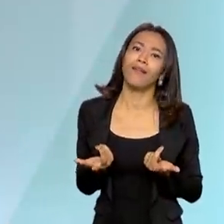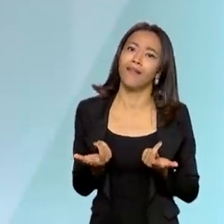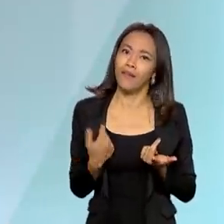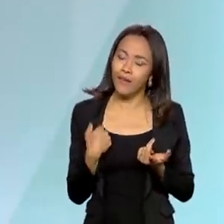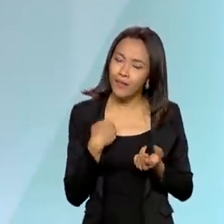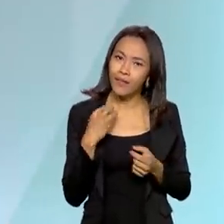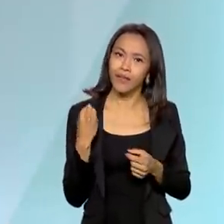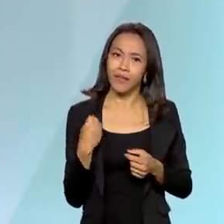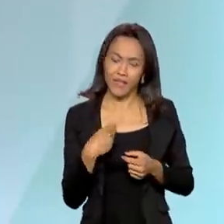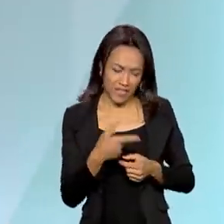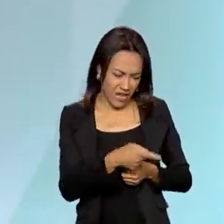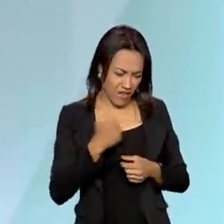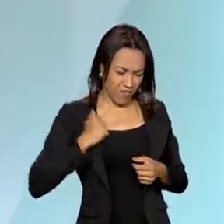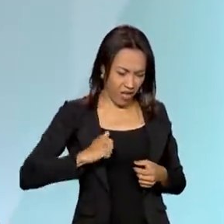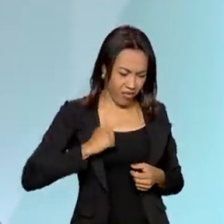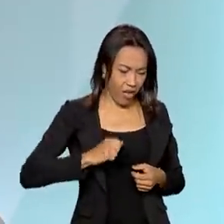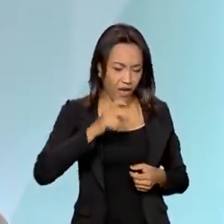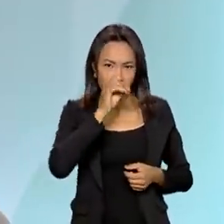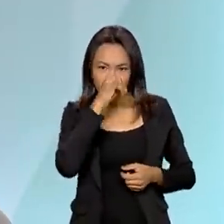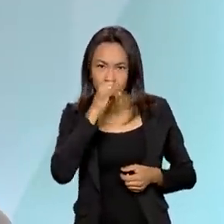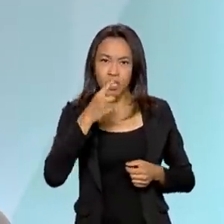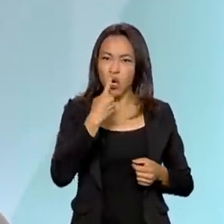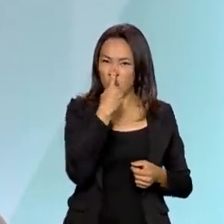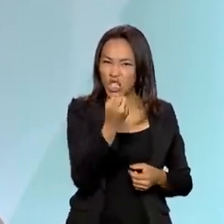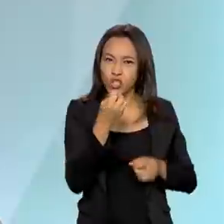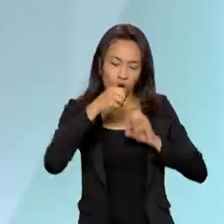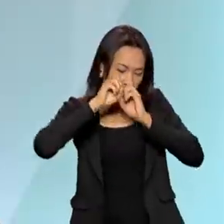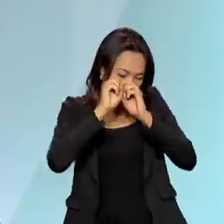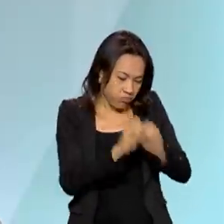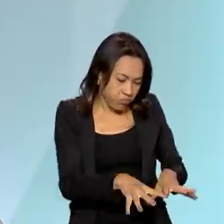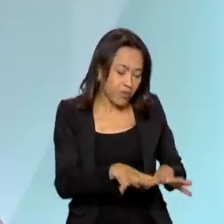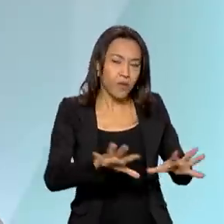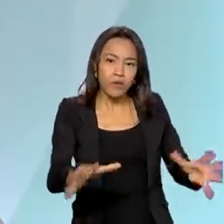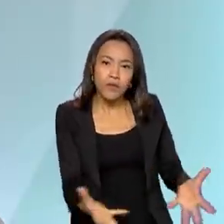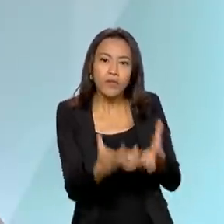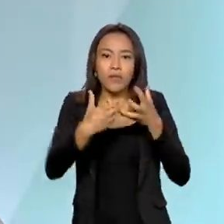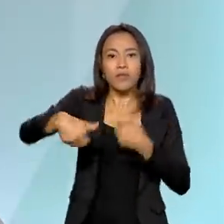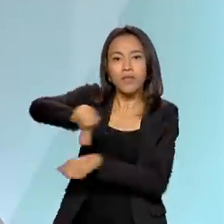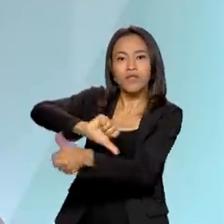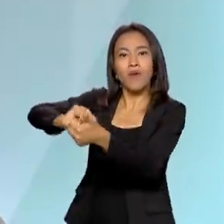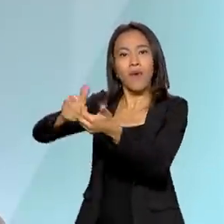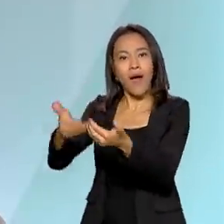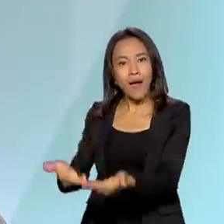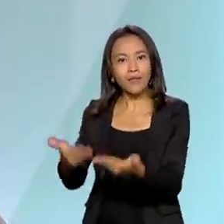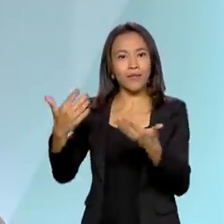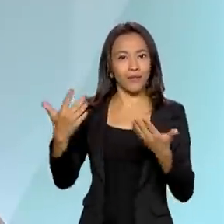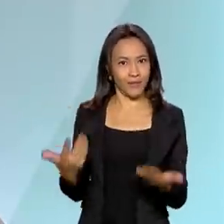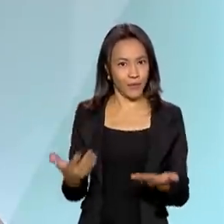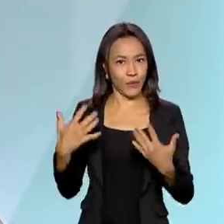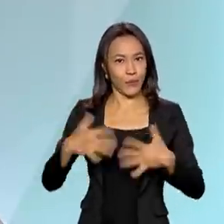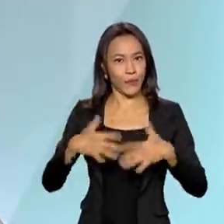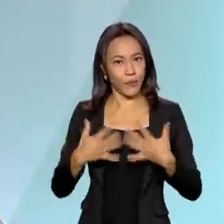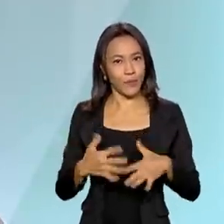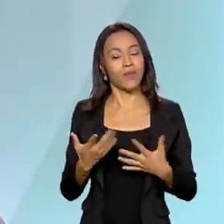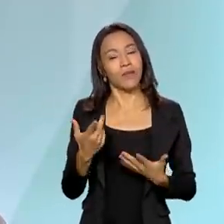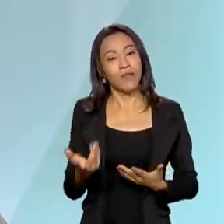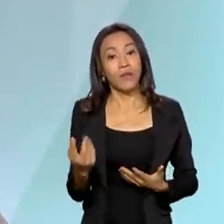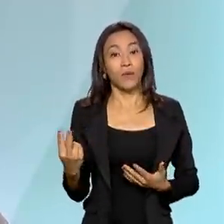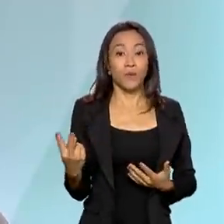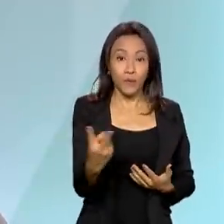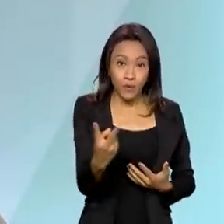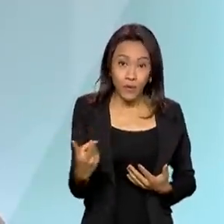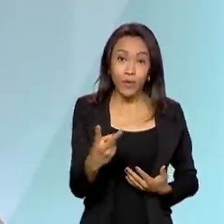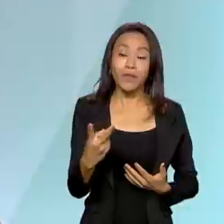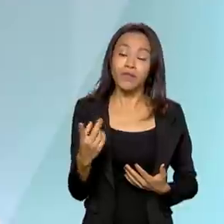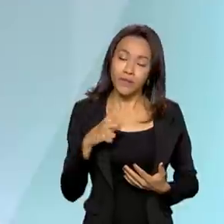tratando aquilo que era resíduo, tratando o lixo da suinocultura. Vai do pequeno produtor à grande cooperativa. Os dois já